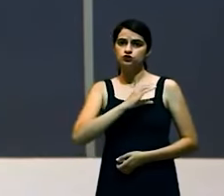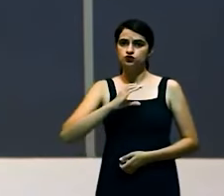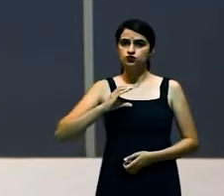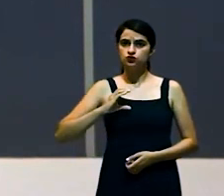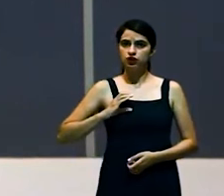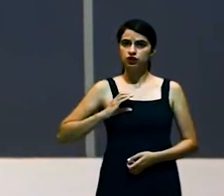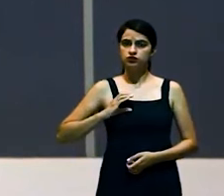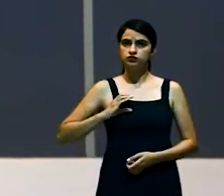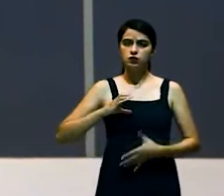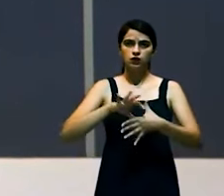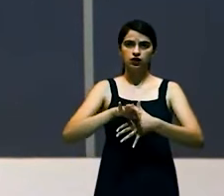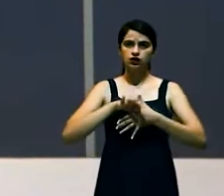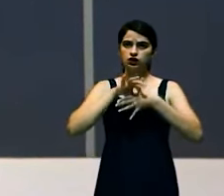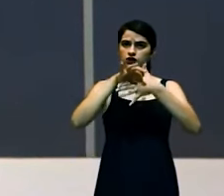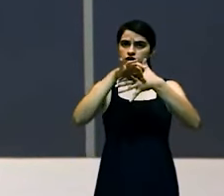e nem dos líderes